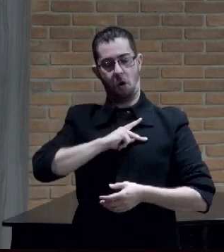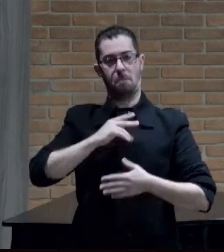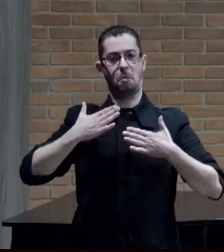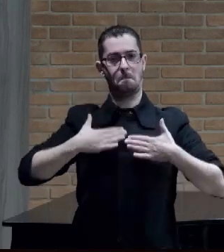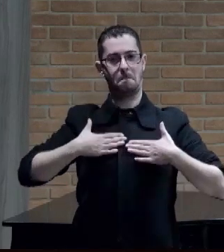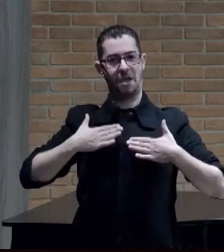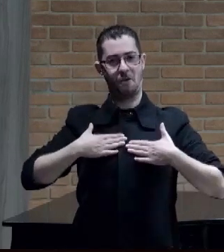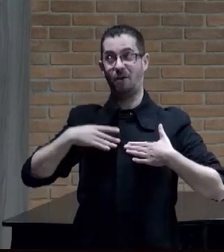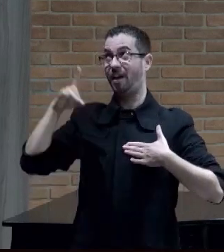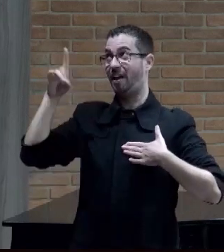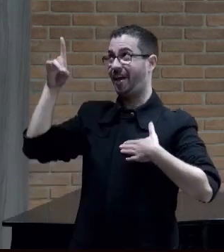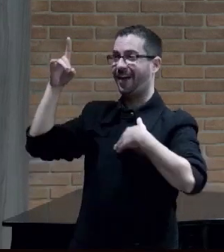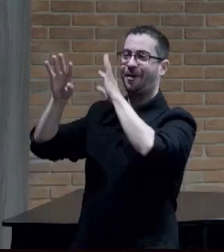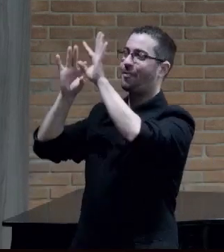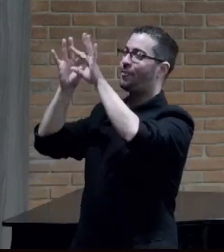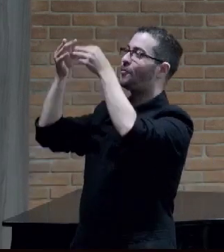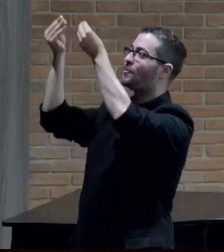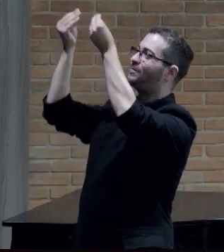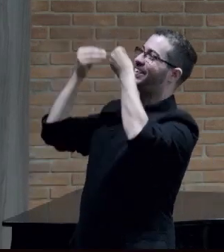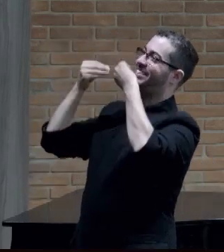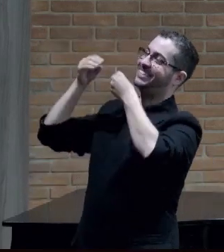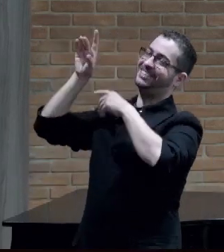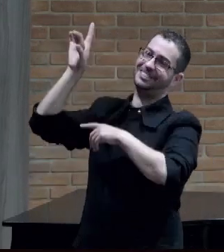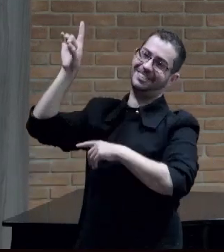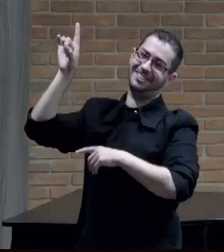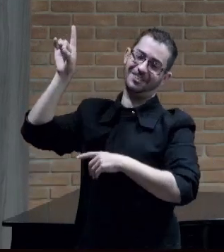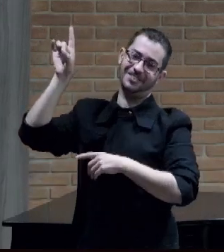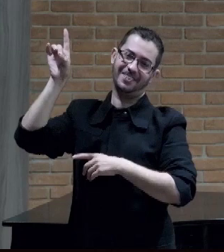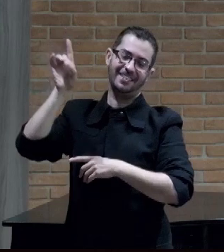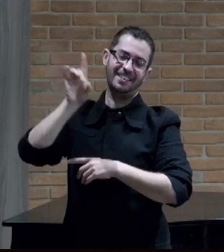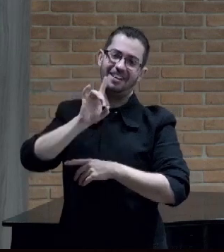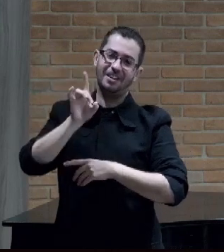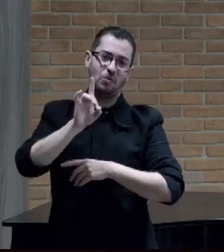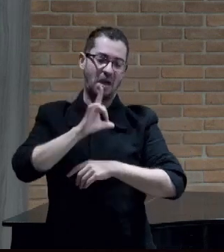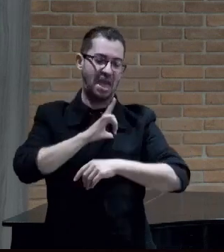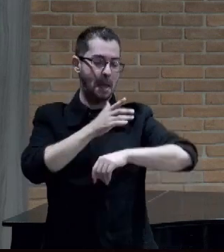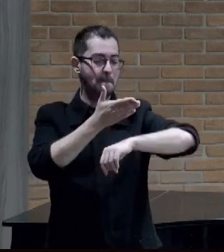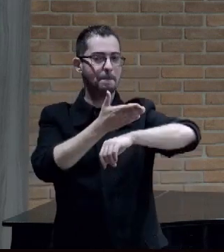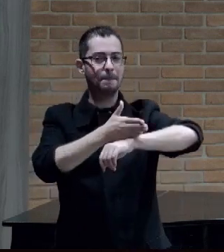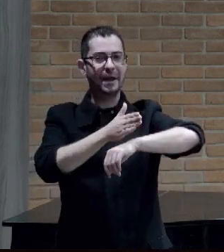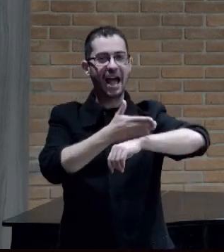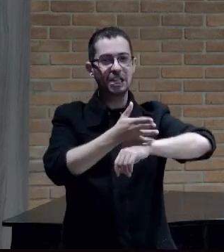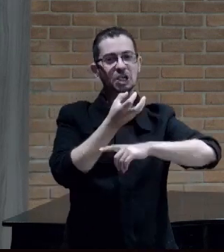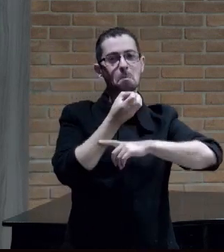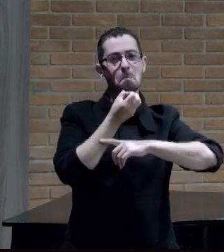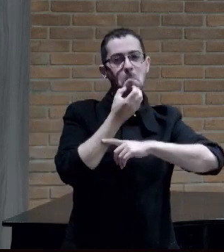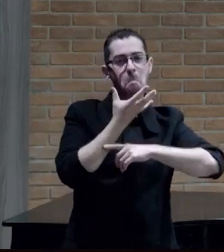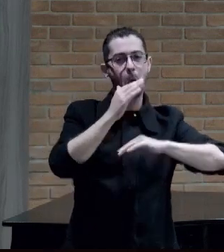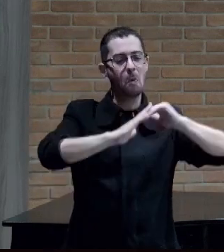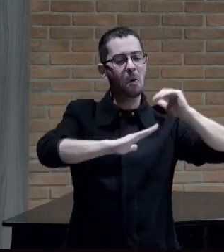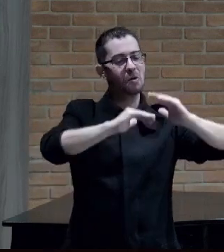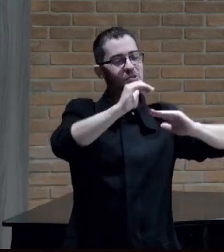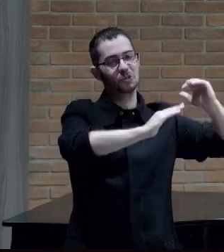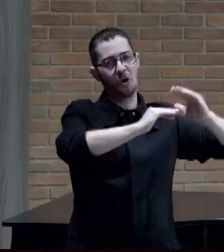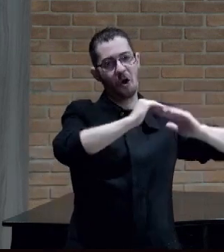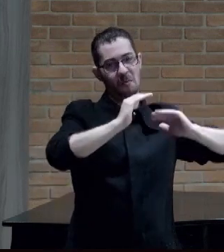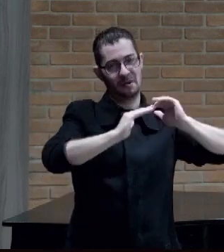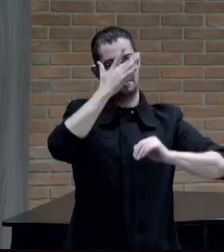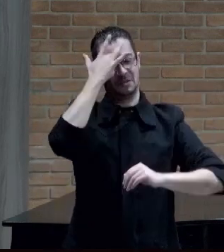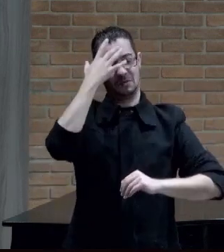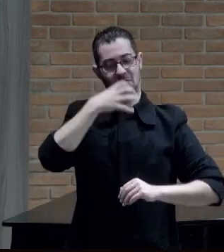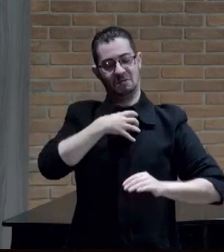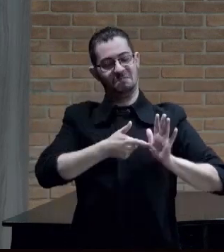Deus. Não é uma recompensa pela prática de boas obras, para que ninguém venha a se